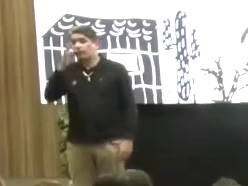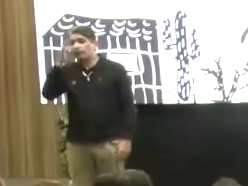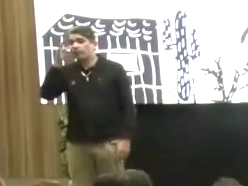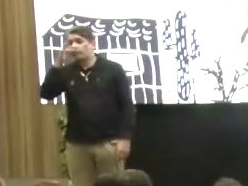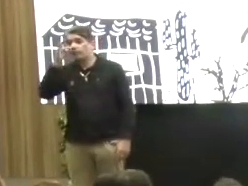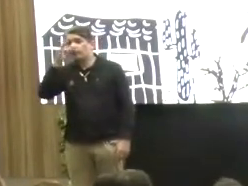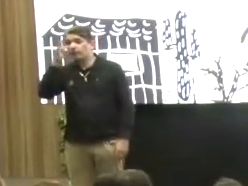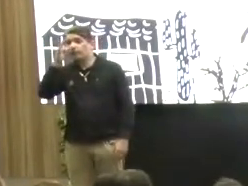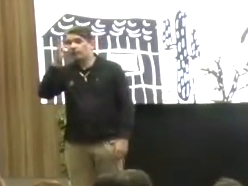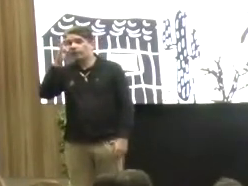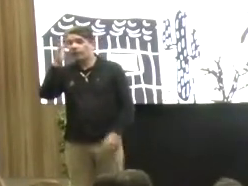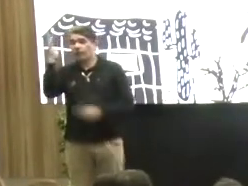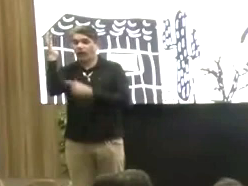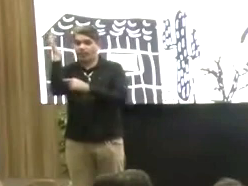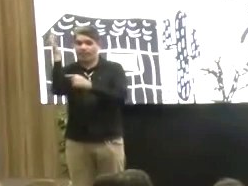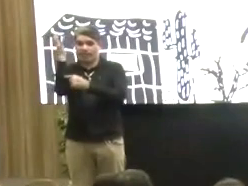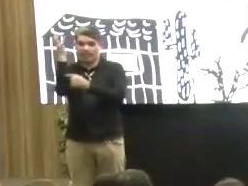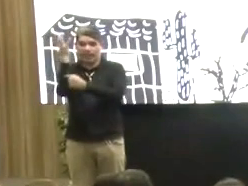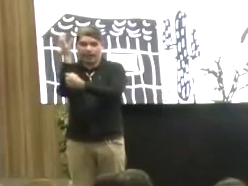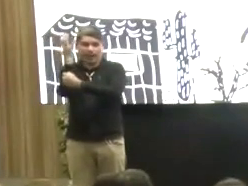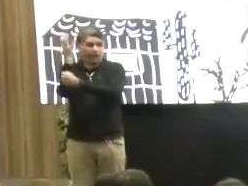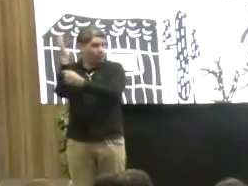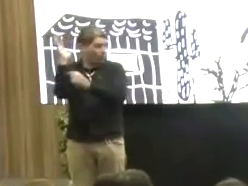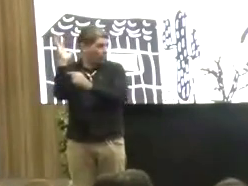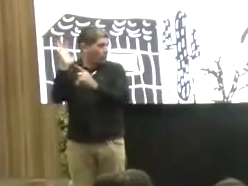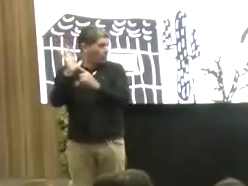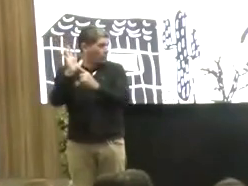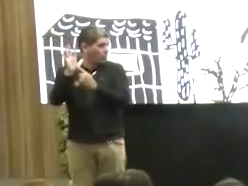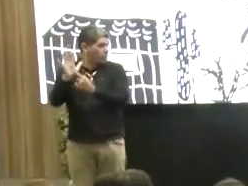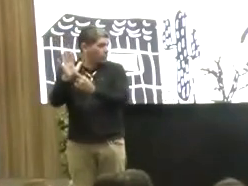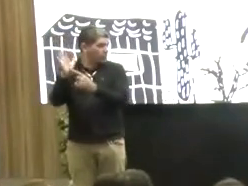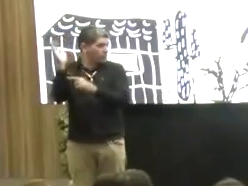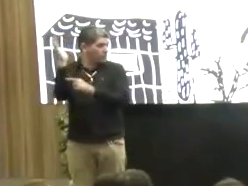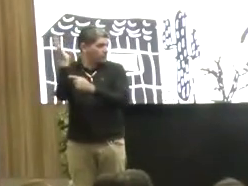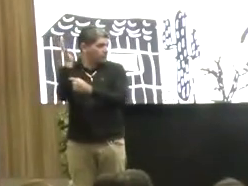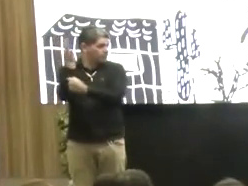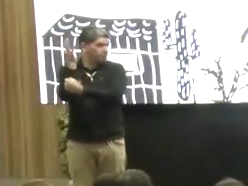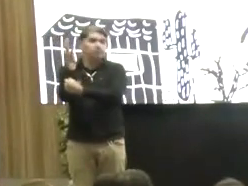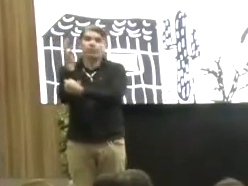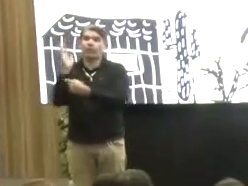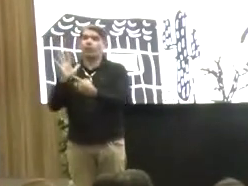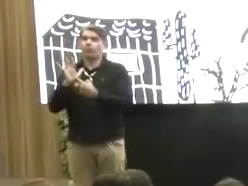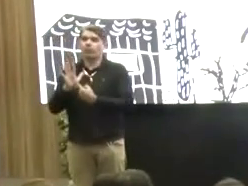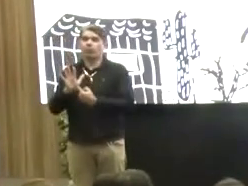mandacaru para essa gravura da